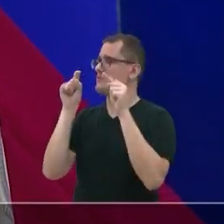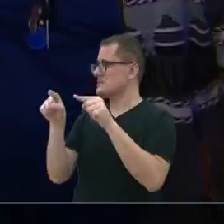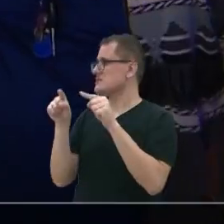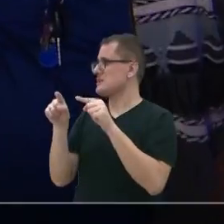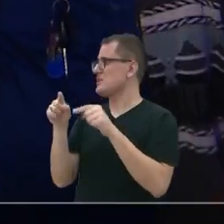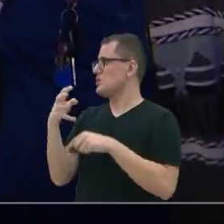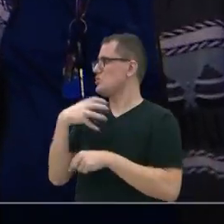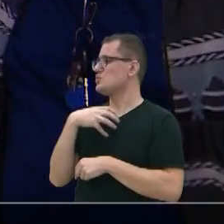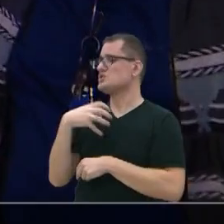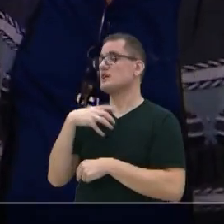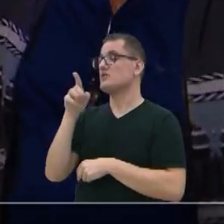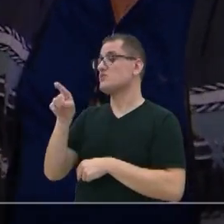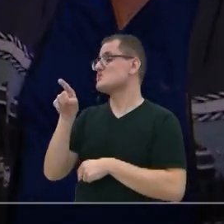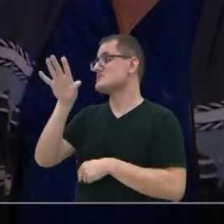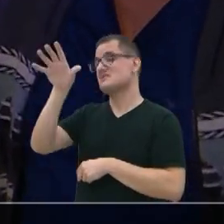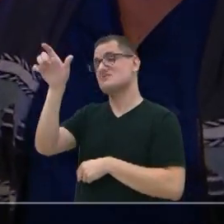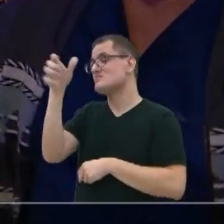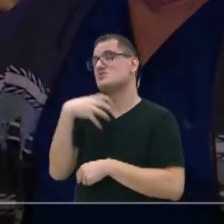Da forma que você é.